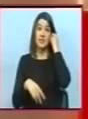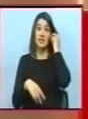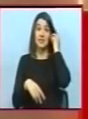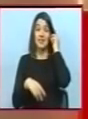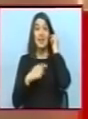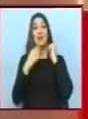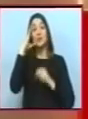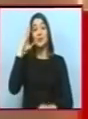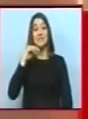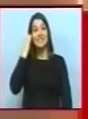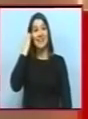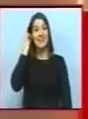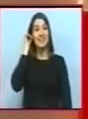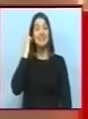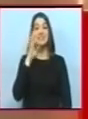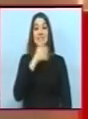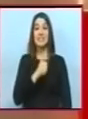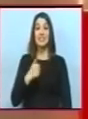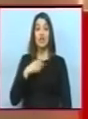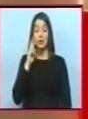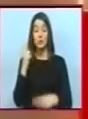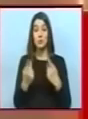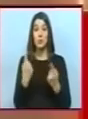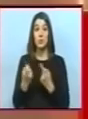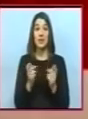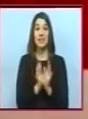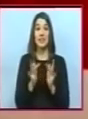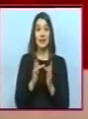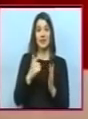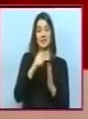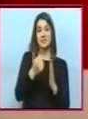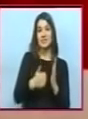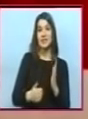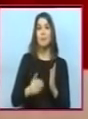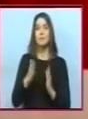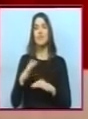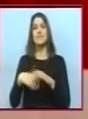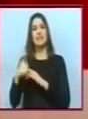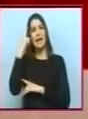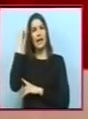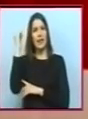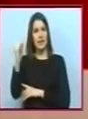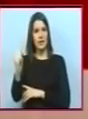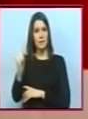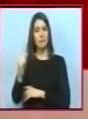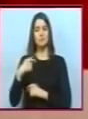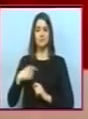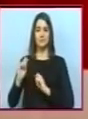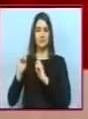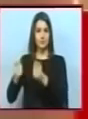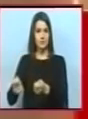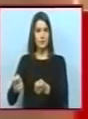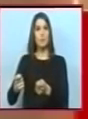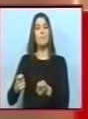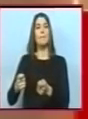aqui, aquilo que eu pesquisei na internet está correto. Portanto, sim, se não sim, tem correto, que haver a prática de um crime contra o autor da sucessão, creio autor até ou contra